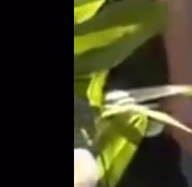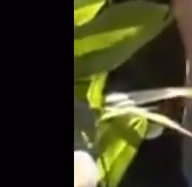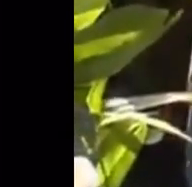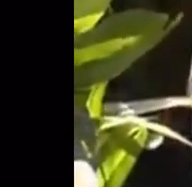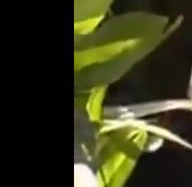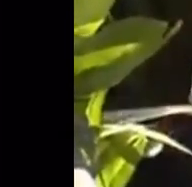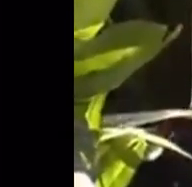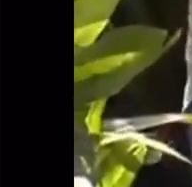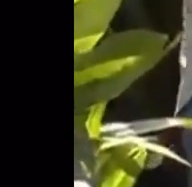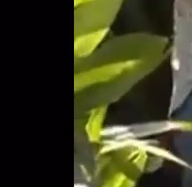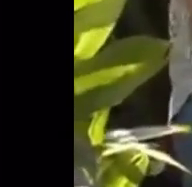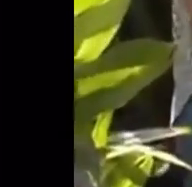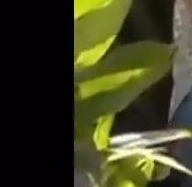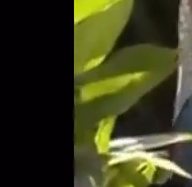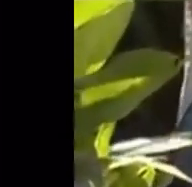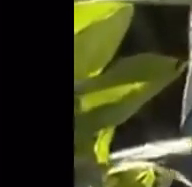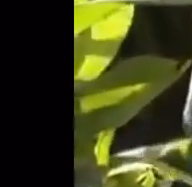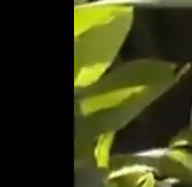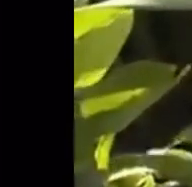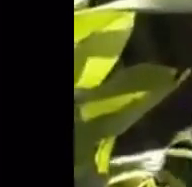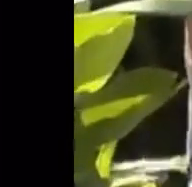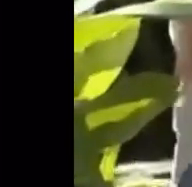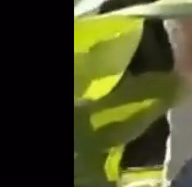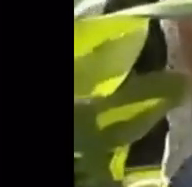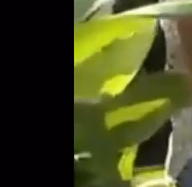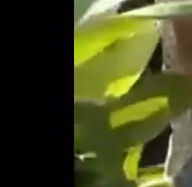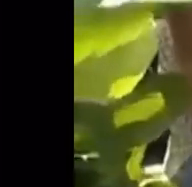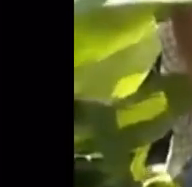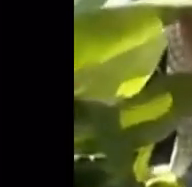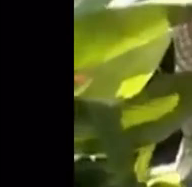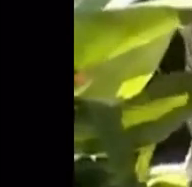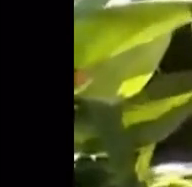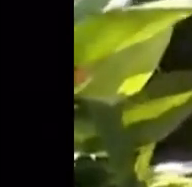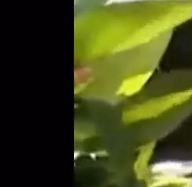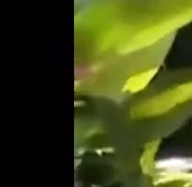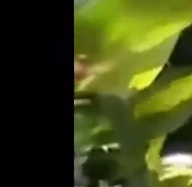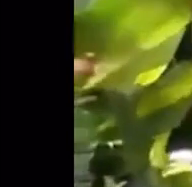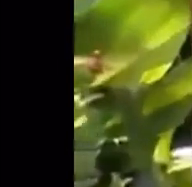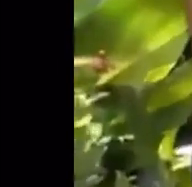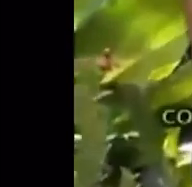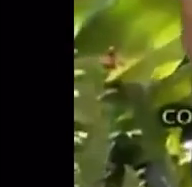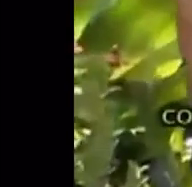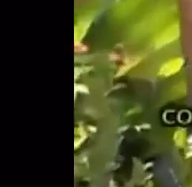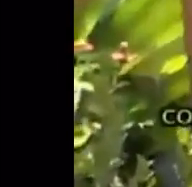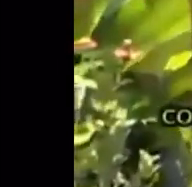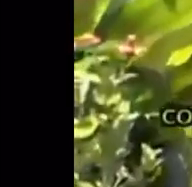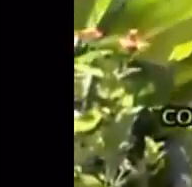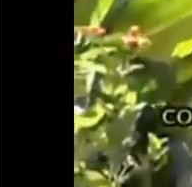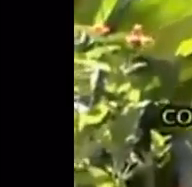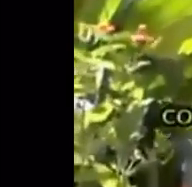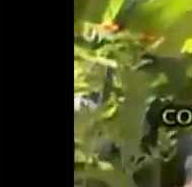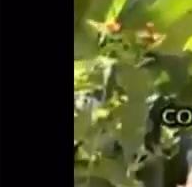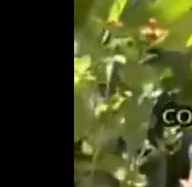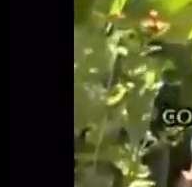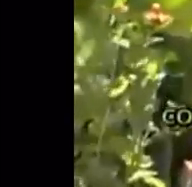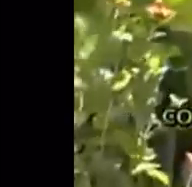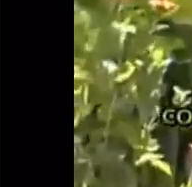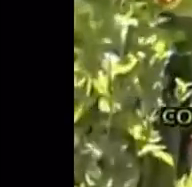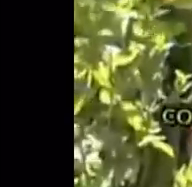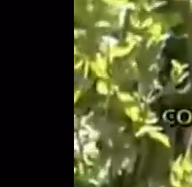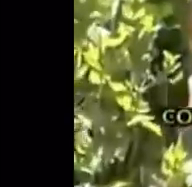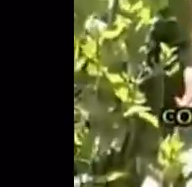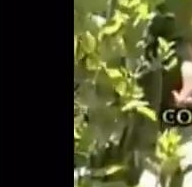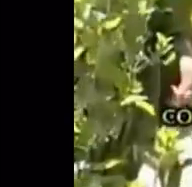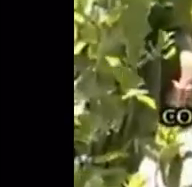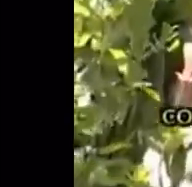retratar o autêntico forró pé de serra, as festas juninas, com suas gastronomias, com suas crenças populares, entendeu?